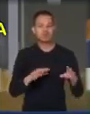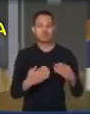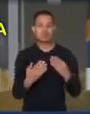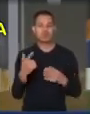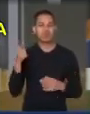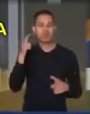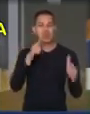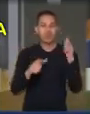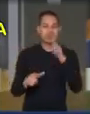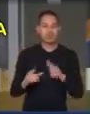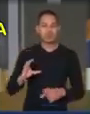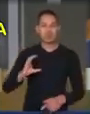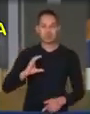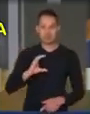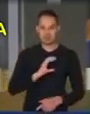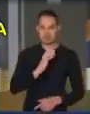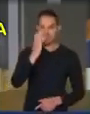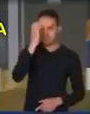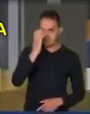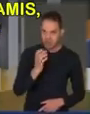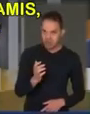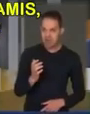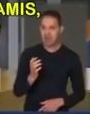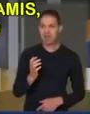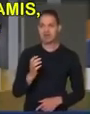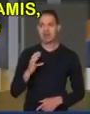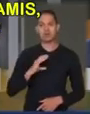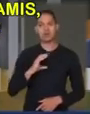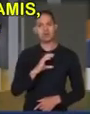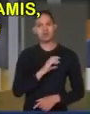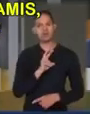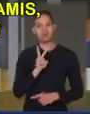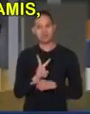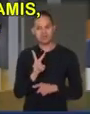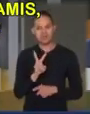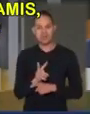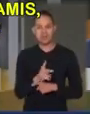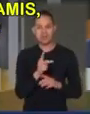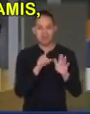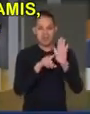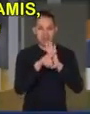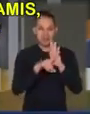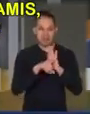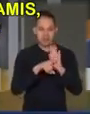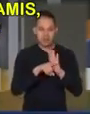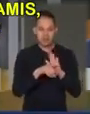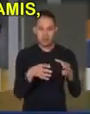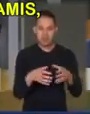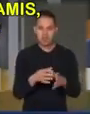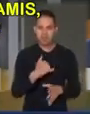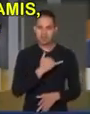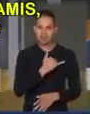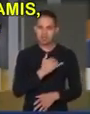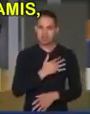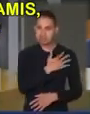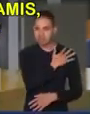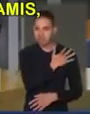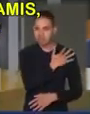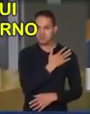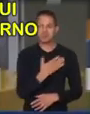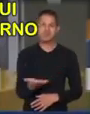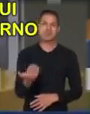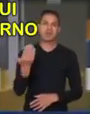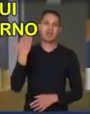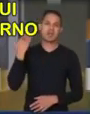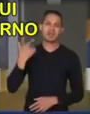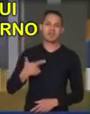essa comissão fosse séria, se fosse uma comissão externa para investigar o caso dos Yanomamis, que já é, desde